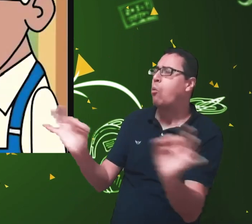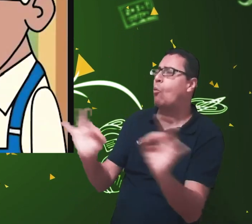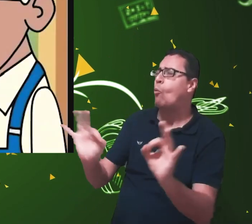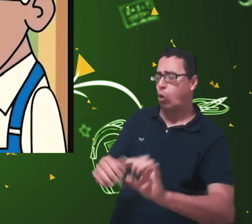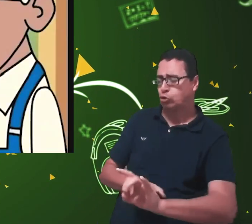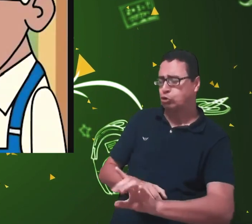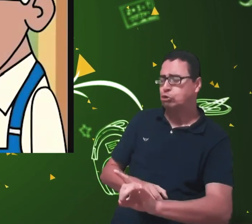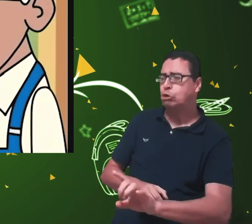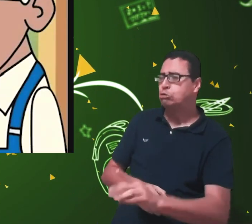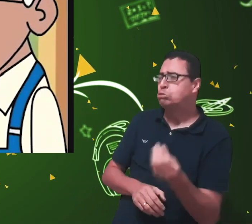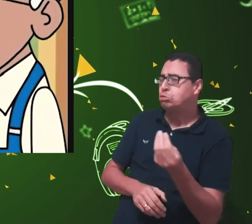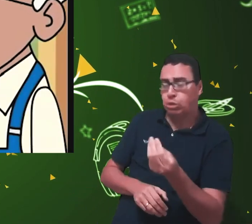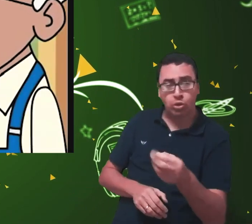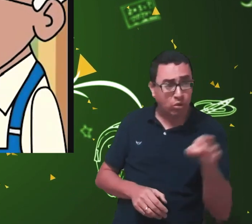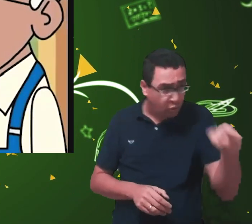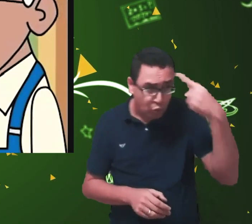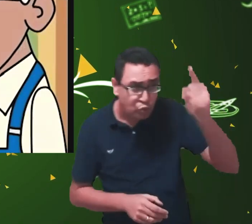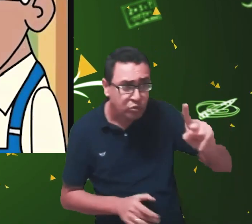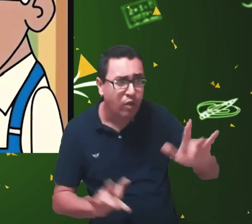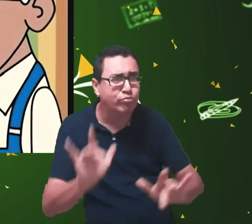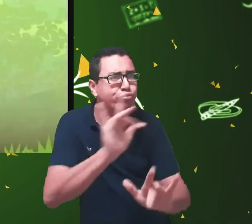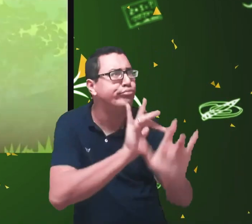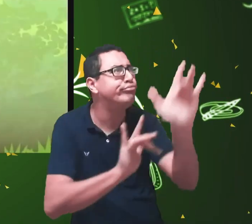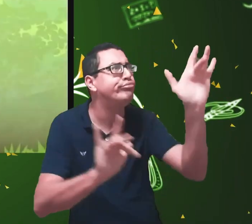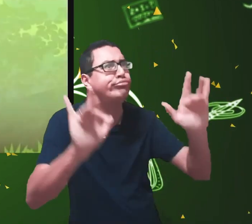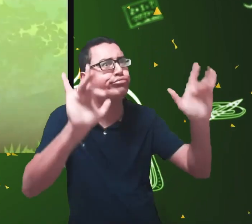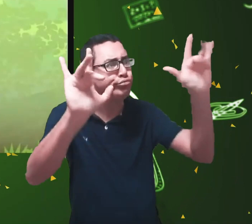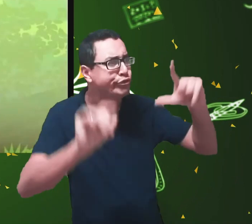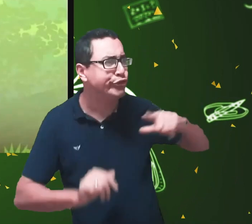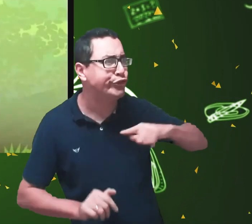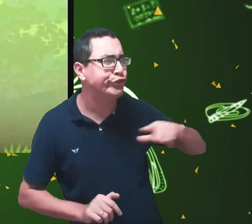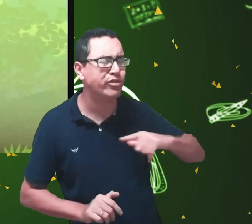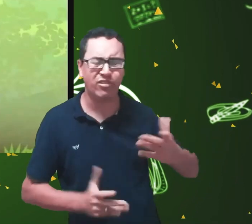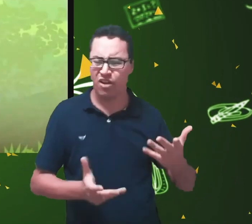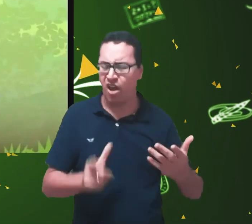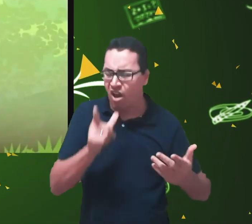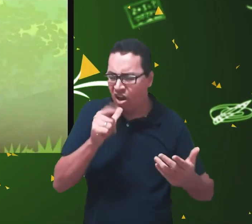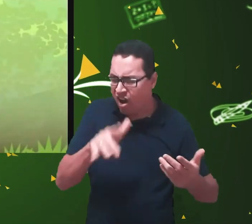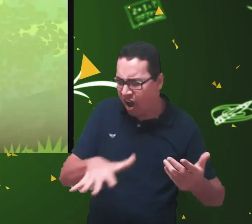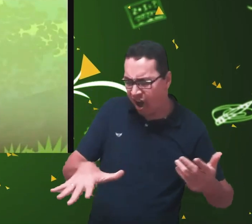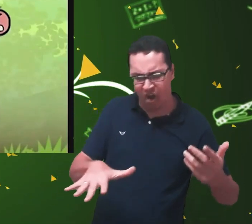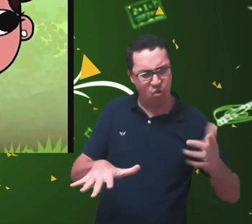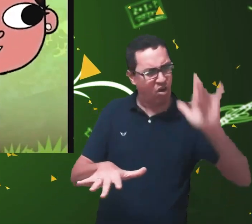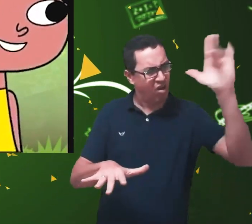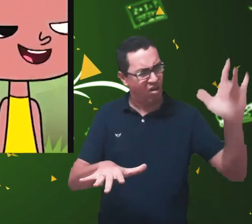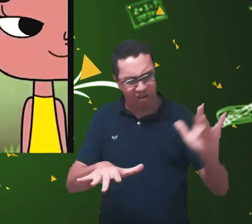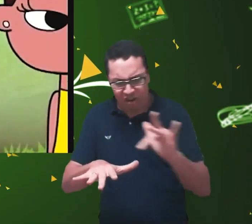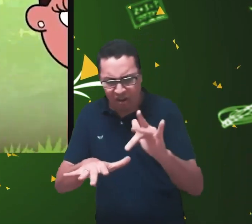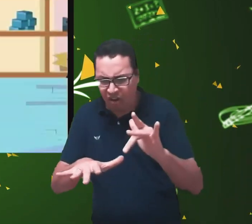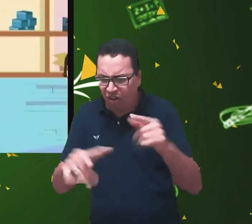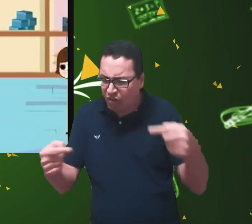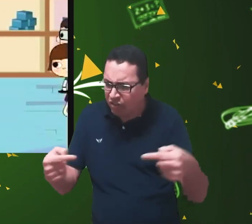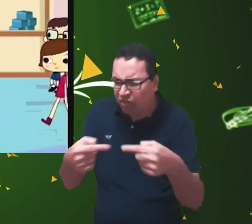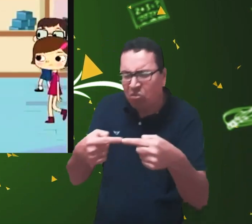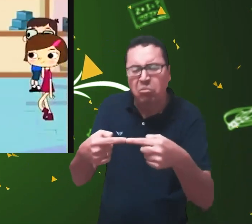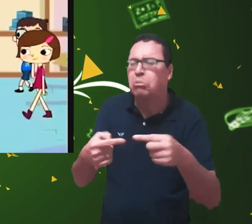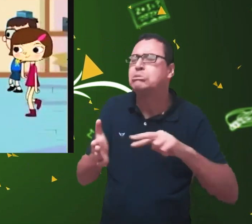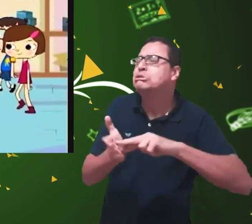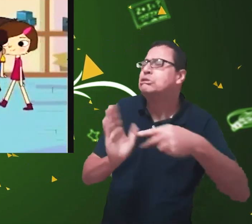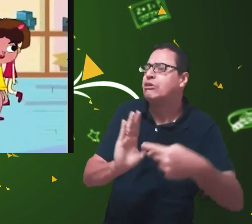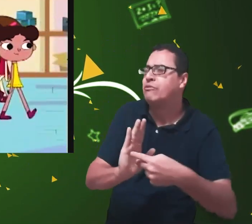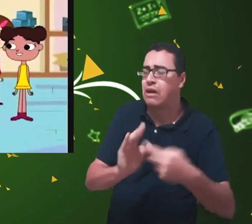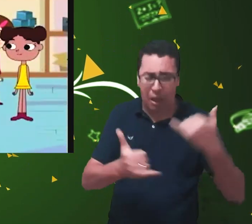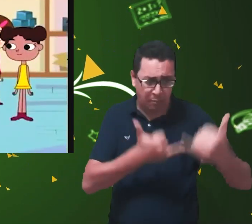não sabem que o mosquito tá correndo solto por aí? E o que tem o mosquito a ver com a água? E principalmente com a gente não